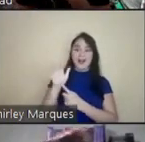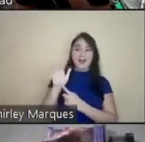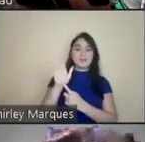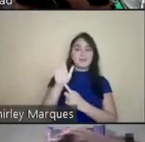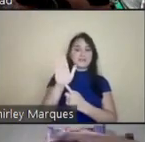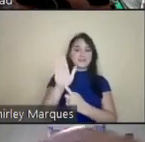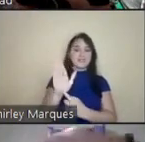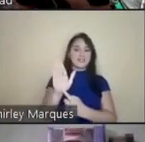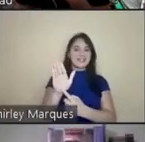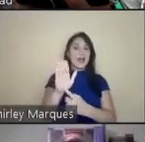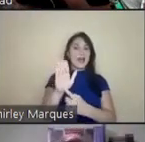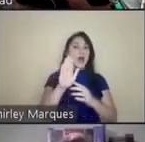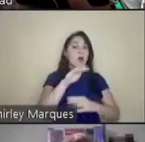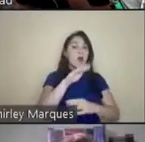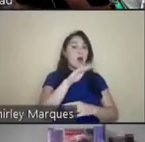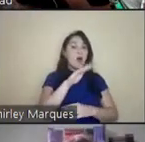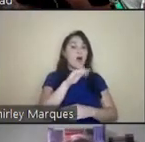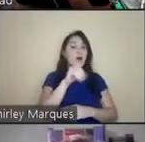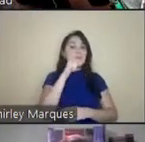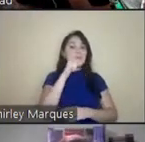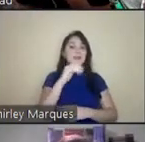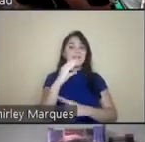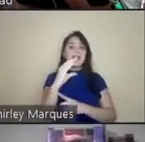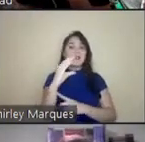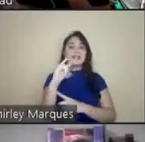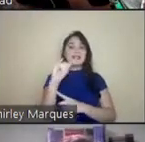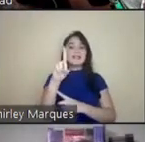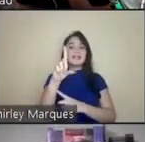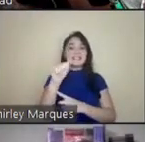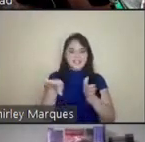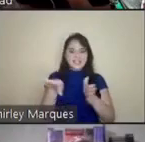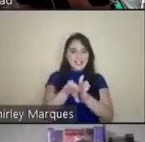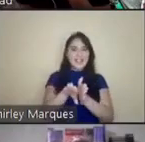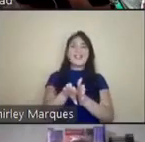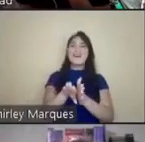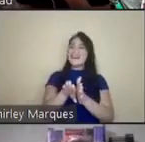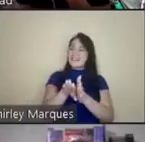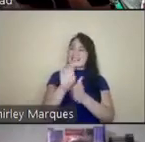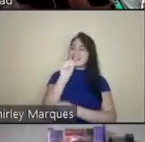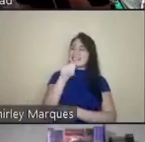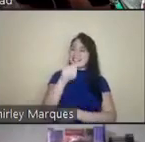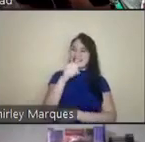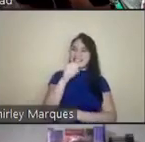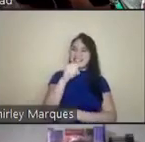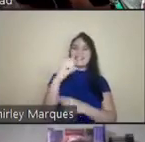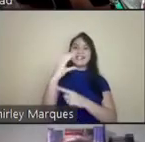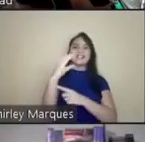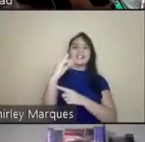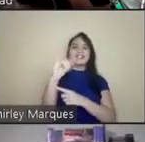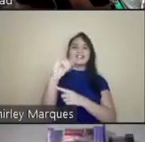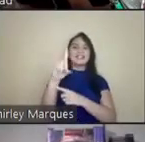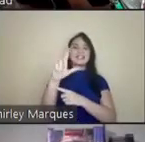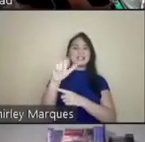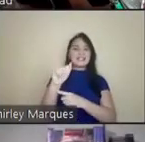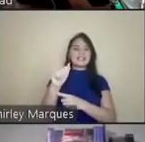Ó, Cida chegou aí, viu? Cida chegou aí, viu? É, Cida chegou. Cida Pedrosa, seja